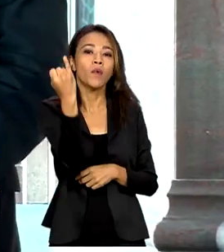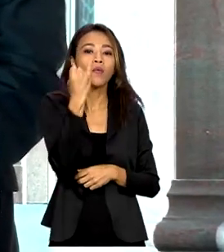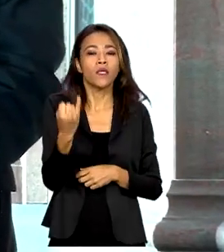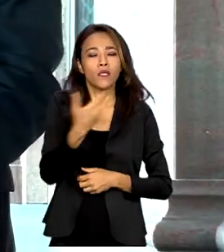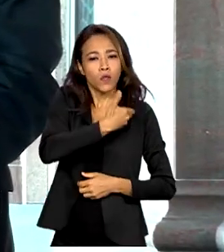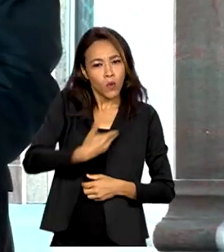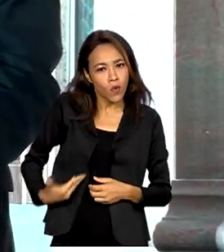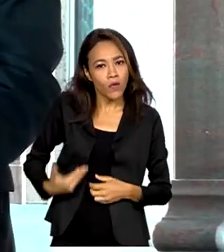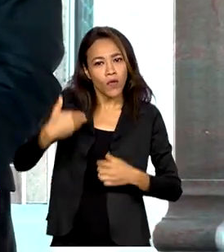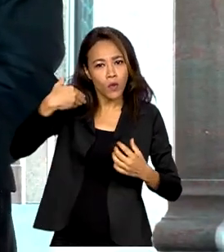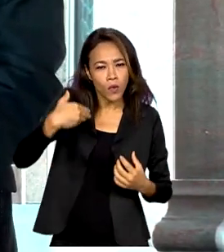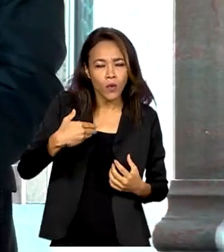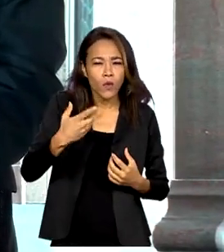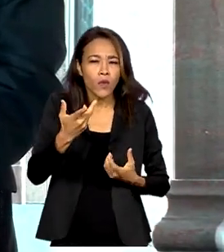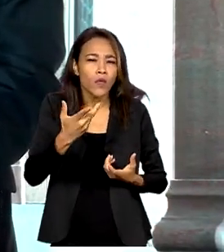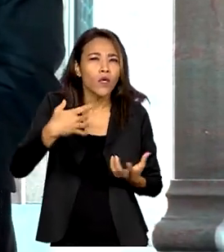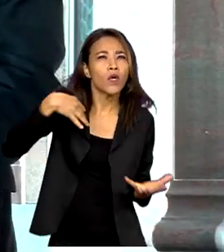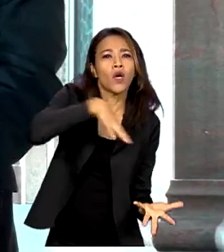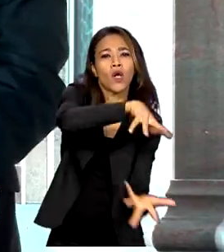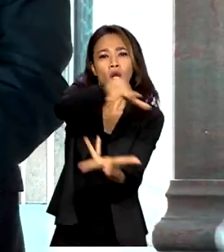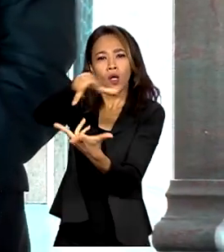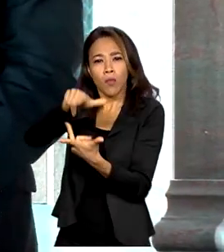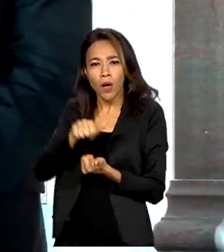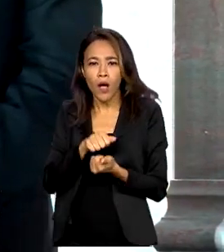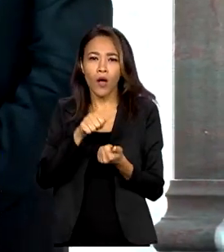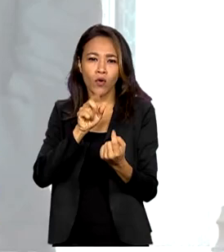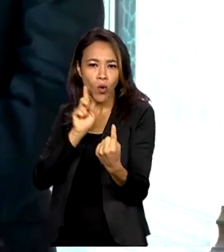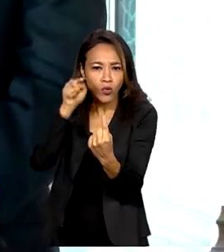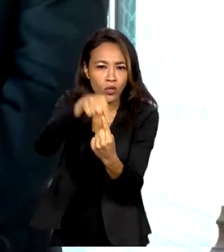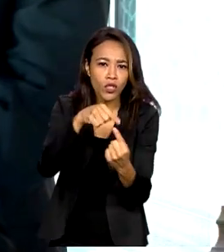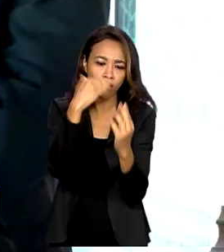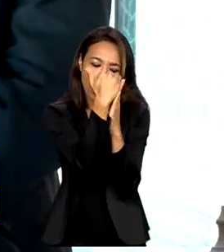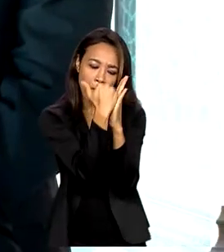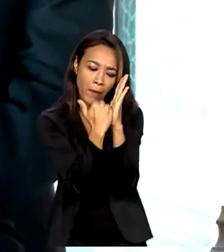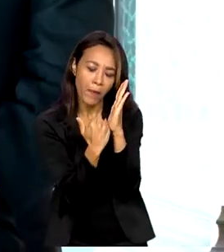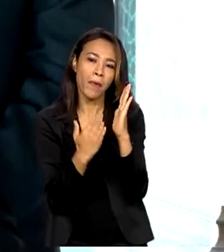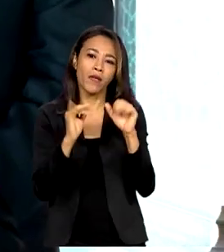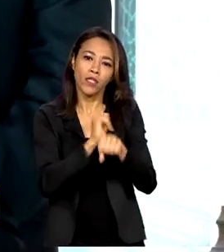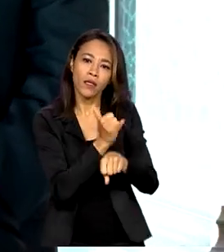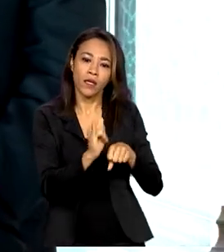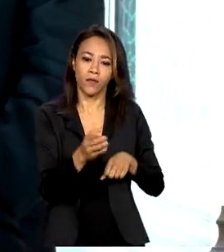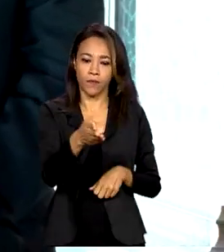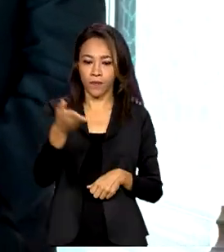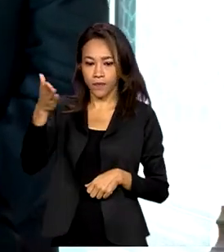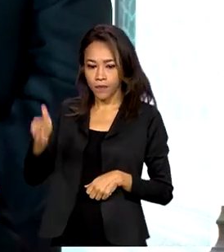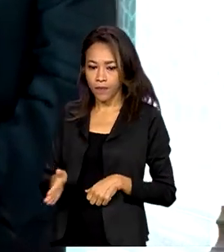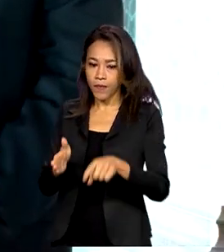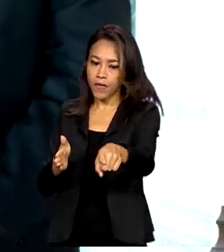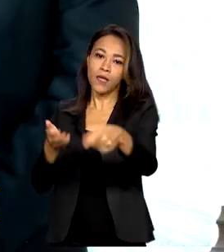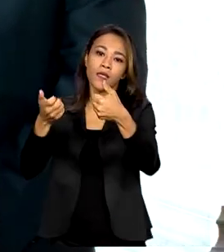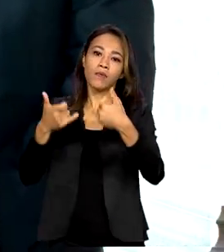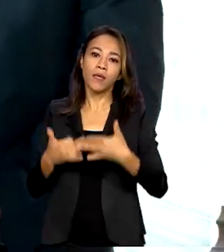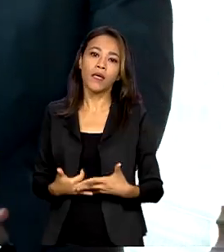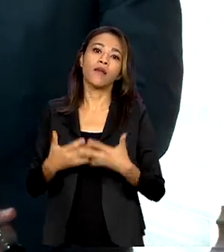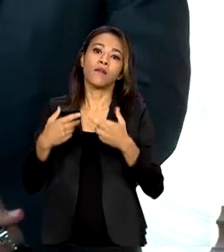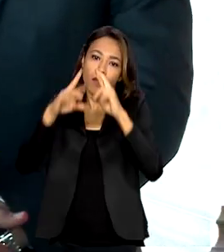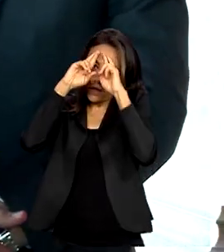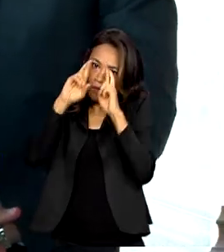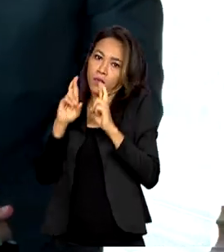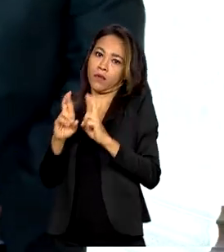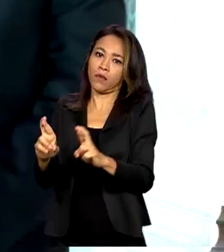governança global para tratar de temas estratégicos. Respeito à autodeterminação dos povos,